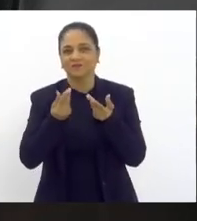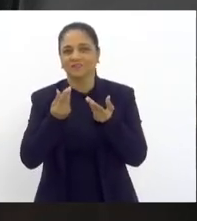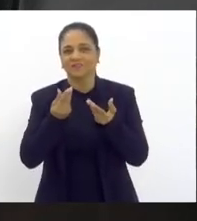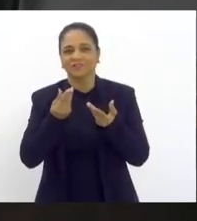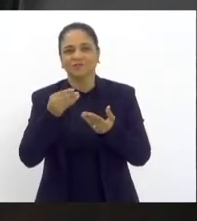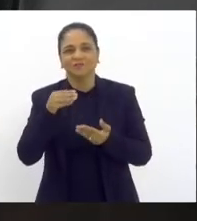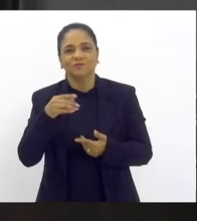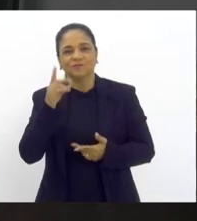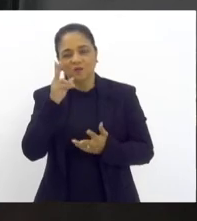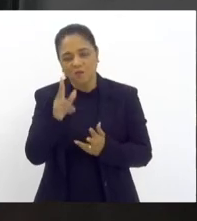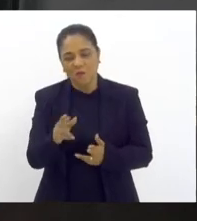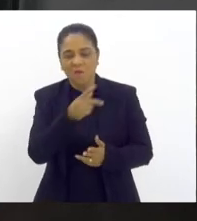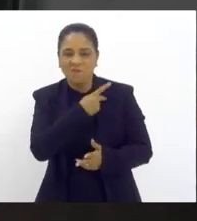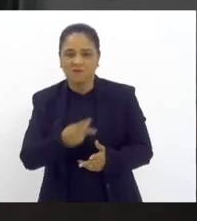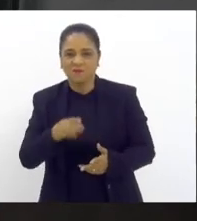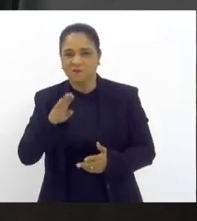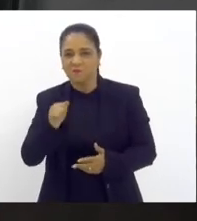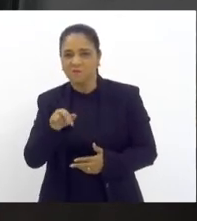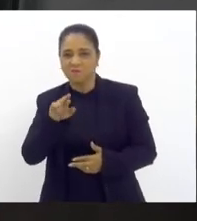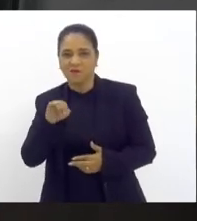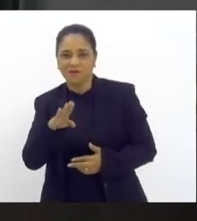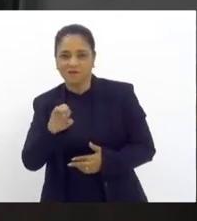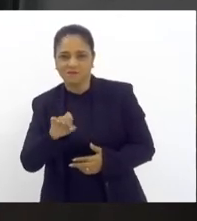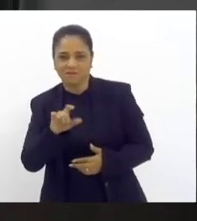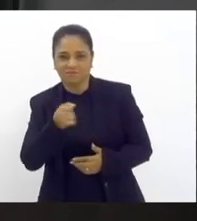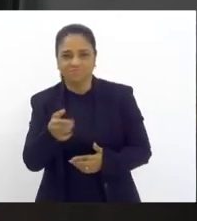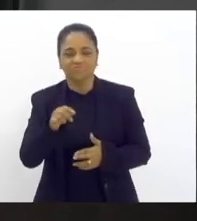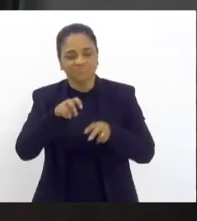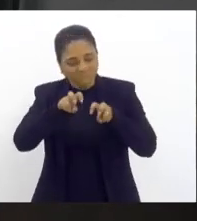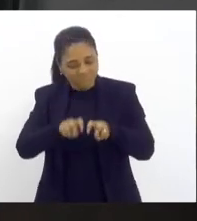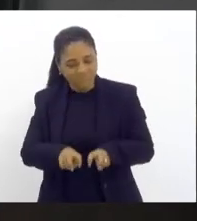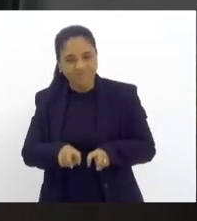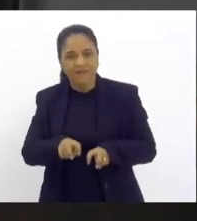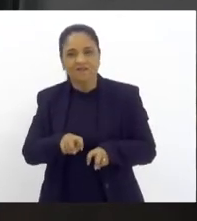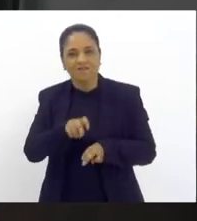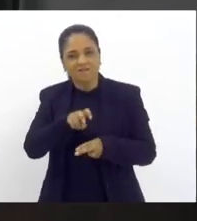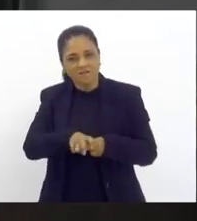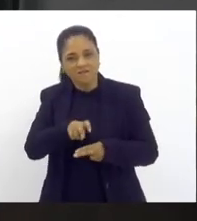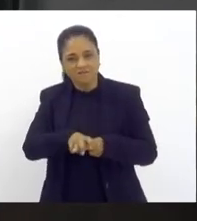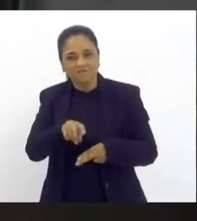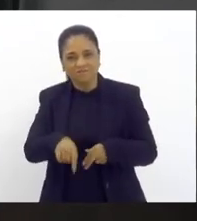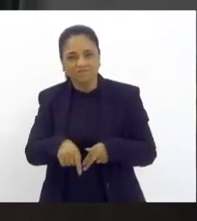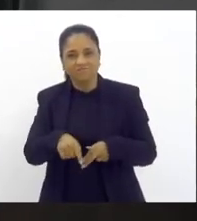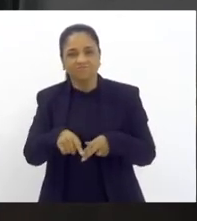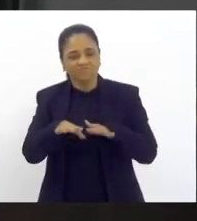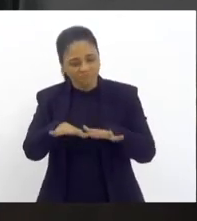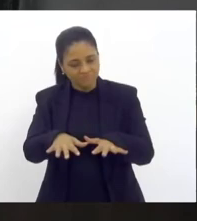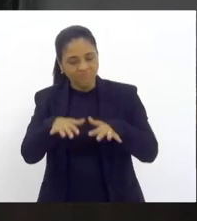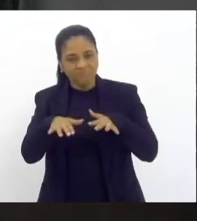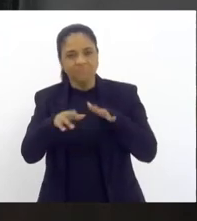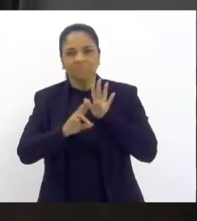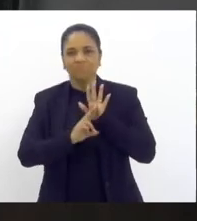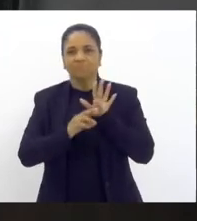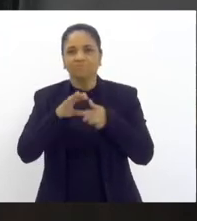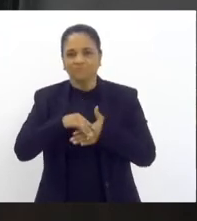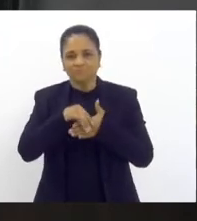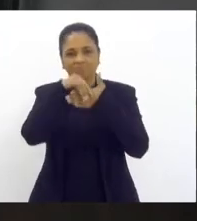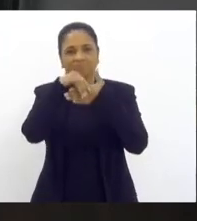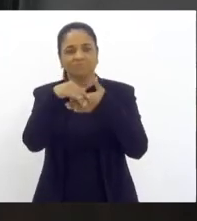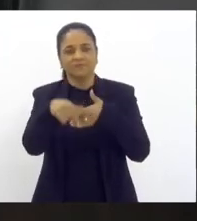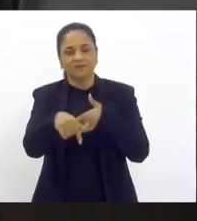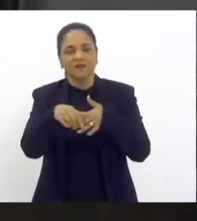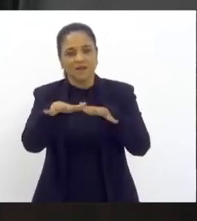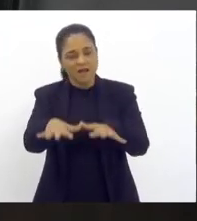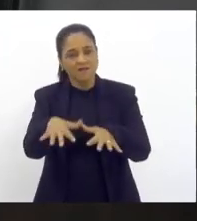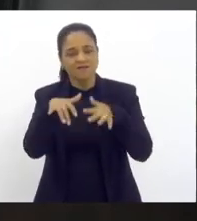de sentar na cadeira, deliberar a sessão. É de muita importância pelo simbolismo. Às vezes as pessoas não